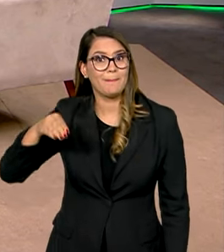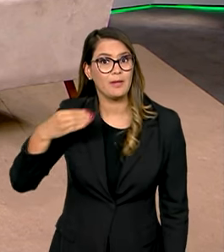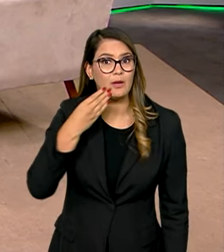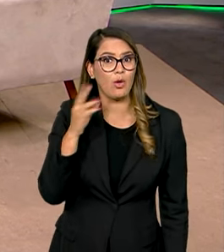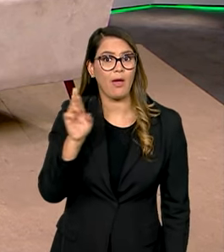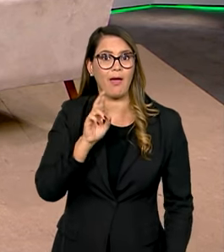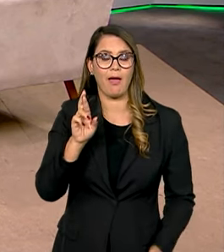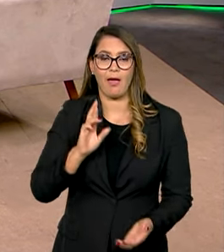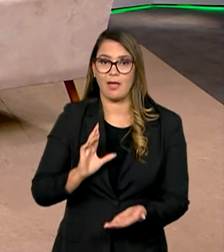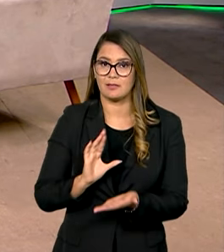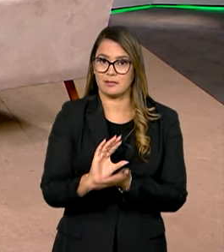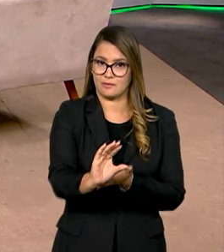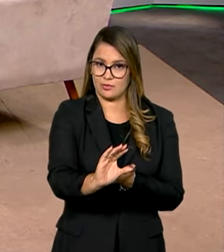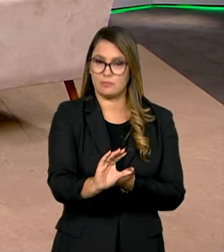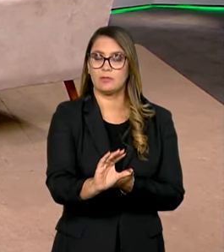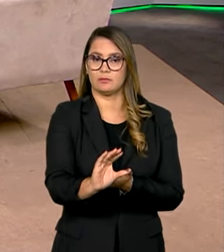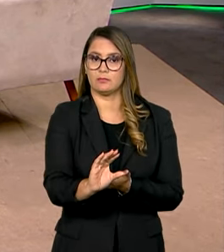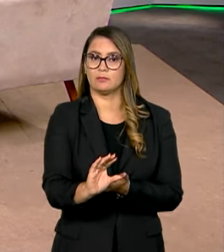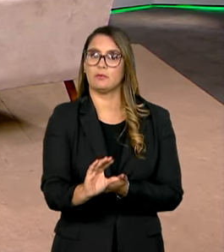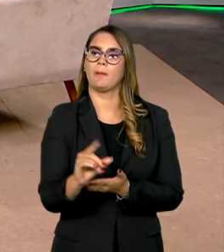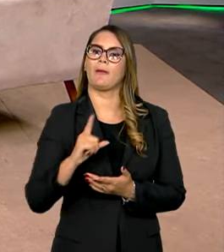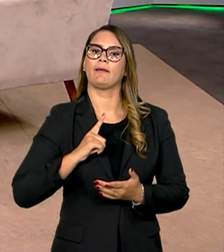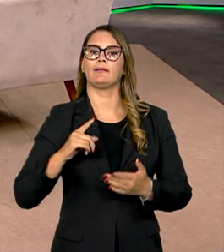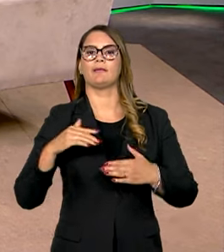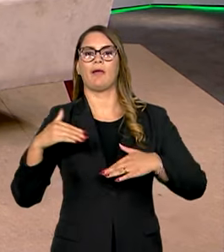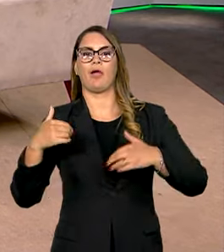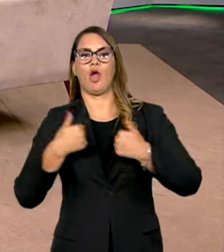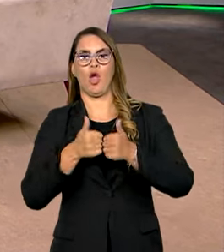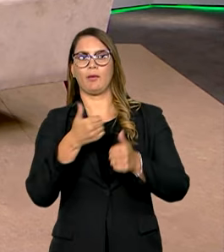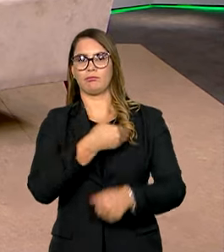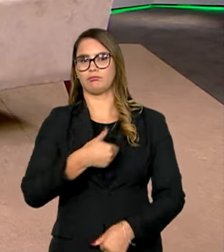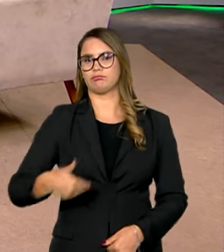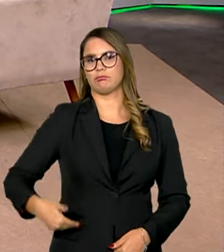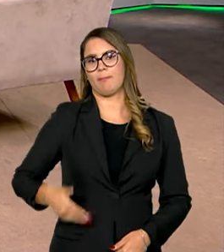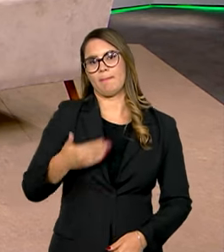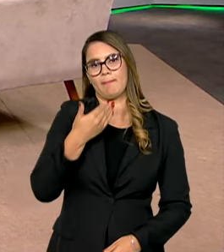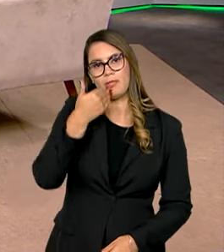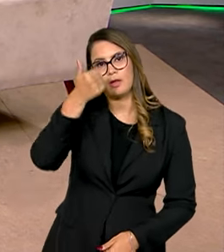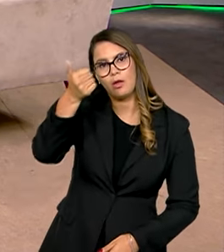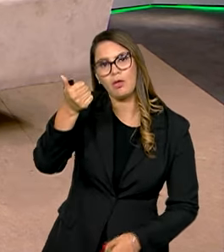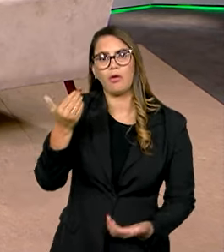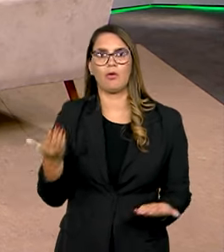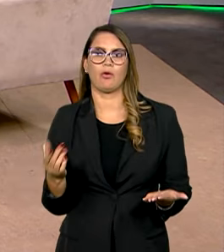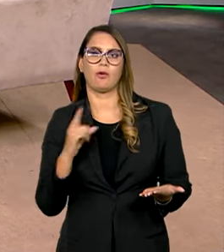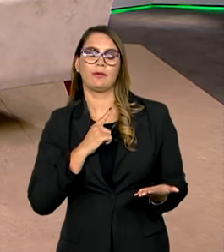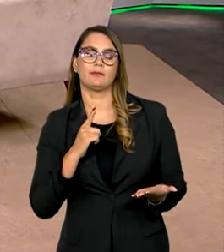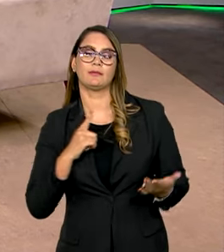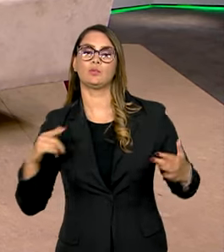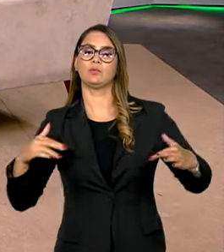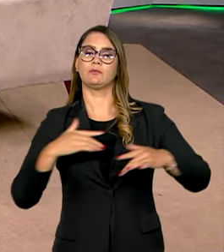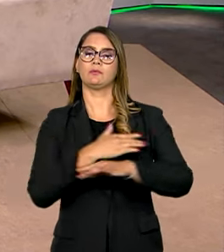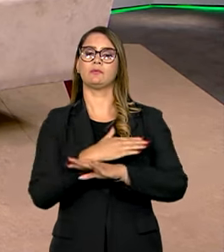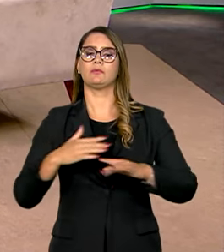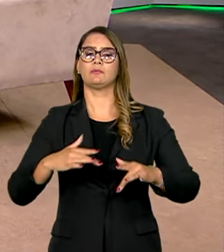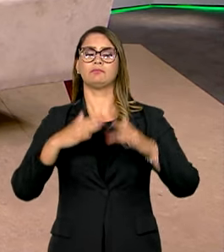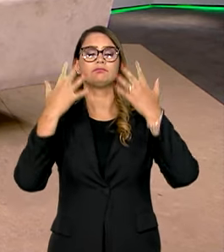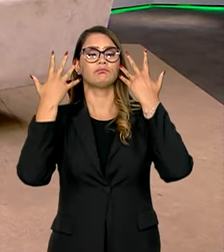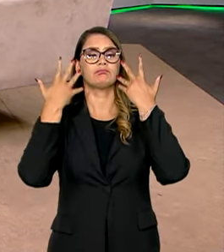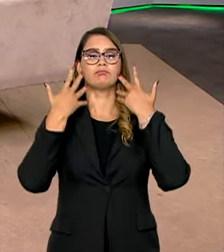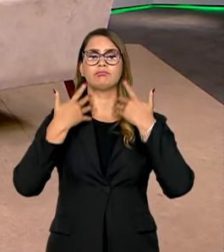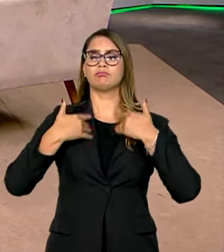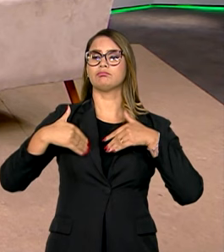investimentos que a gente vai fazer dotar, para que tenha um transporte público melhor, para que a gente tenha para que o trânsito venha a fluir com uma